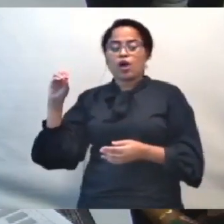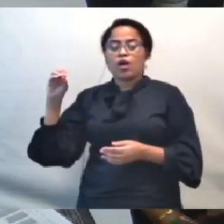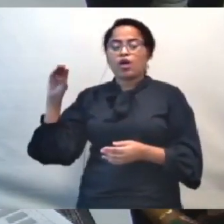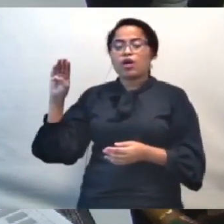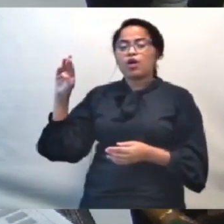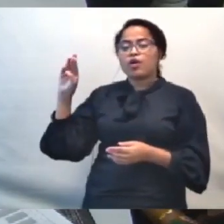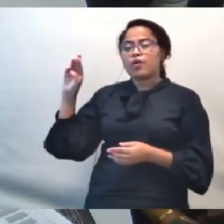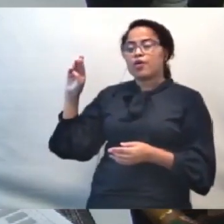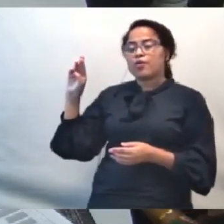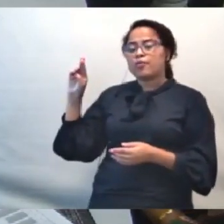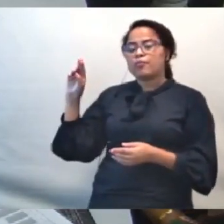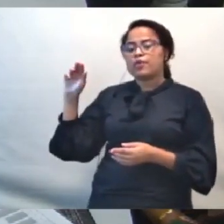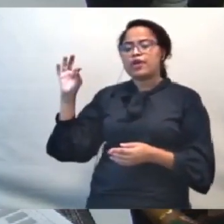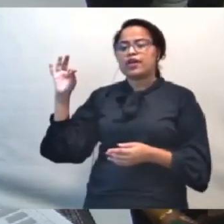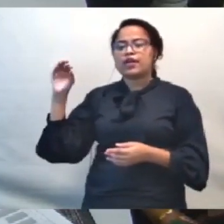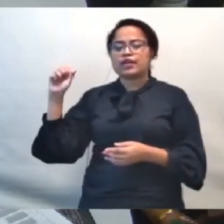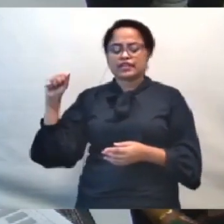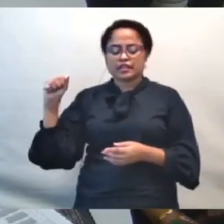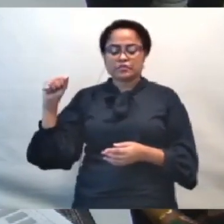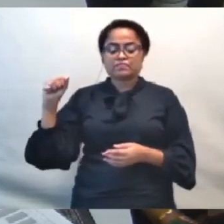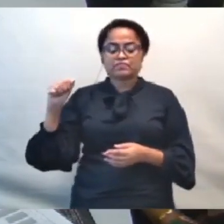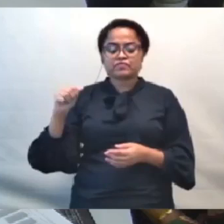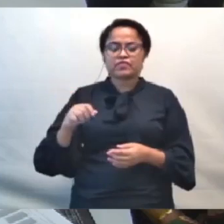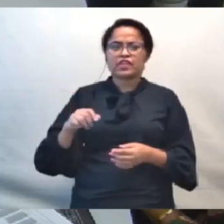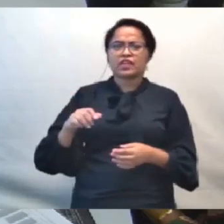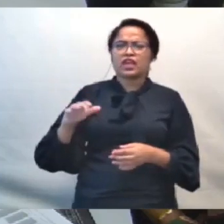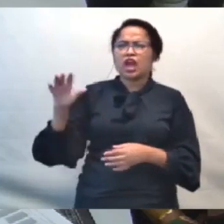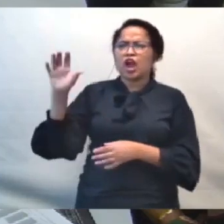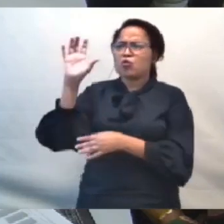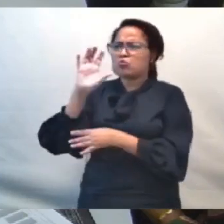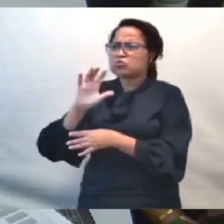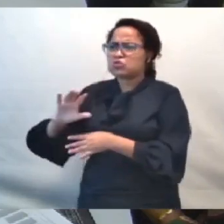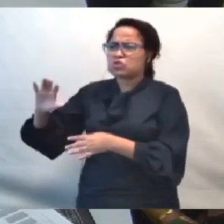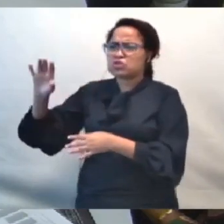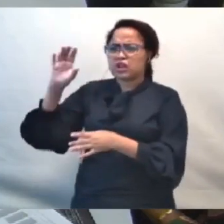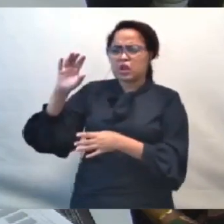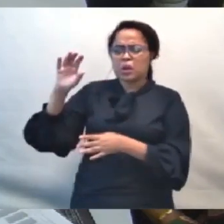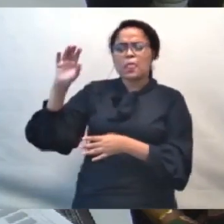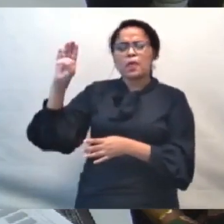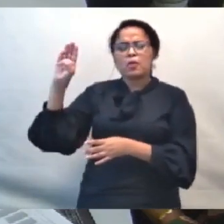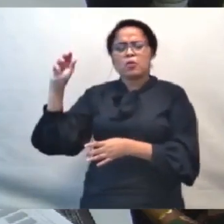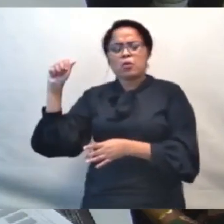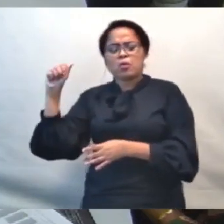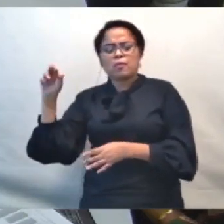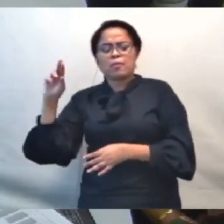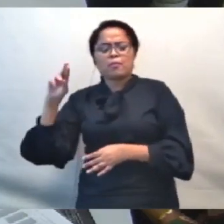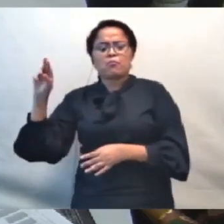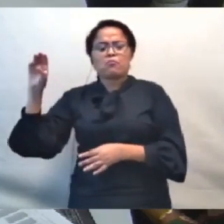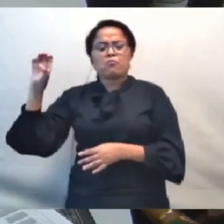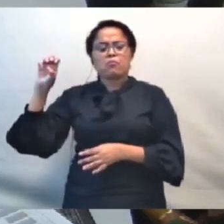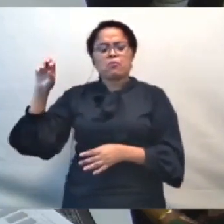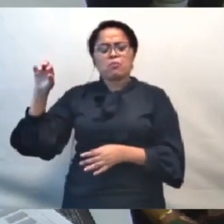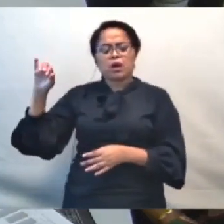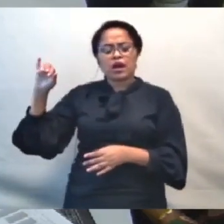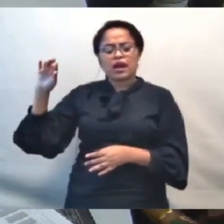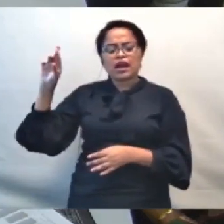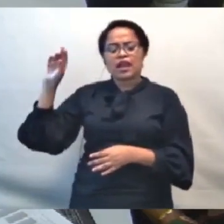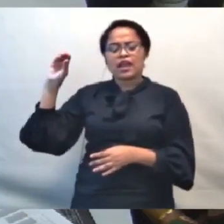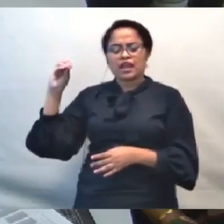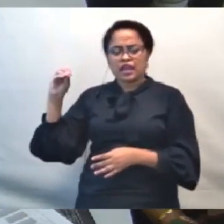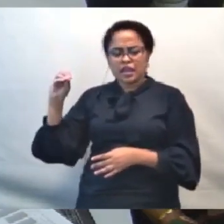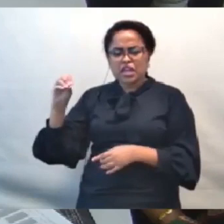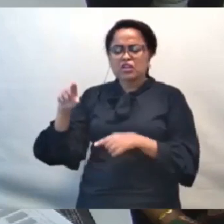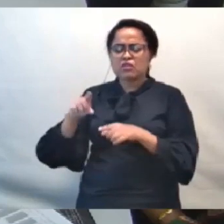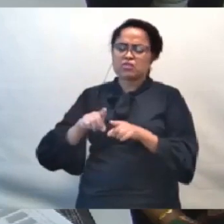gente sabe, alguns deles no Barreiro, Santa Rita e tudo mais. Então, da onde vem esse recurso para as reformas nos campos